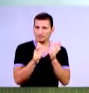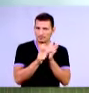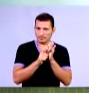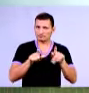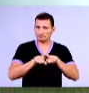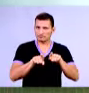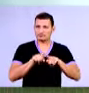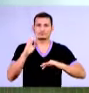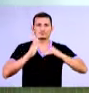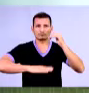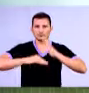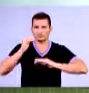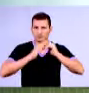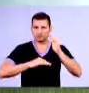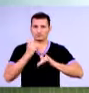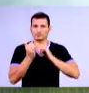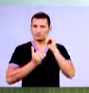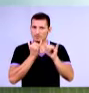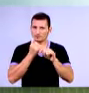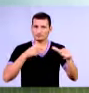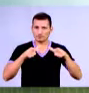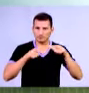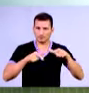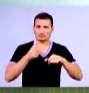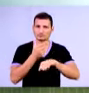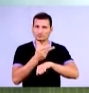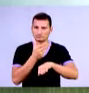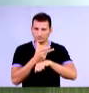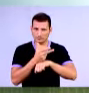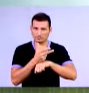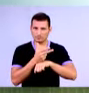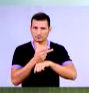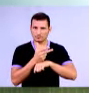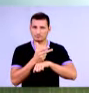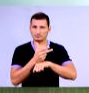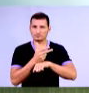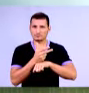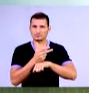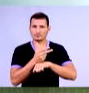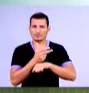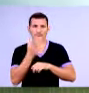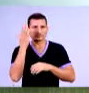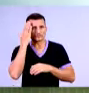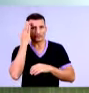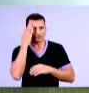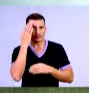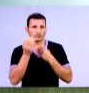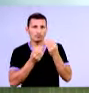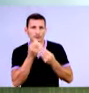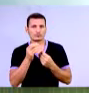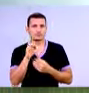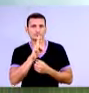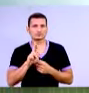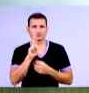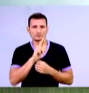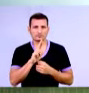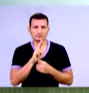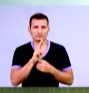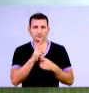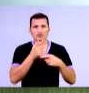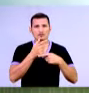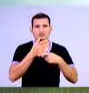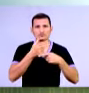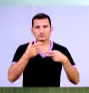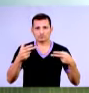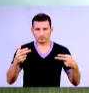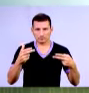de internet que trabalha com multimídia dosar, medir a utilização desses recursos todos que